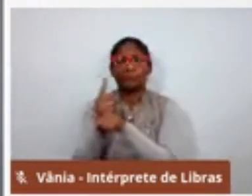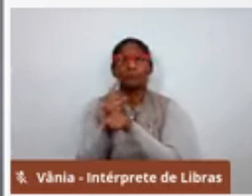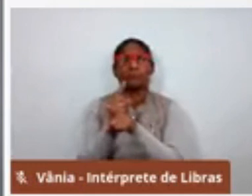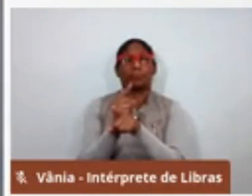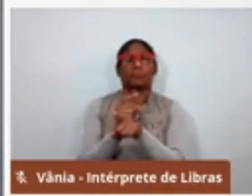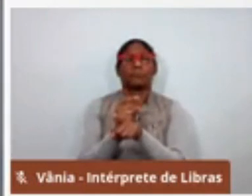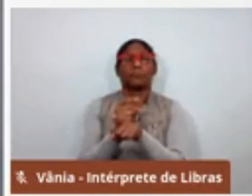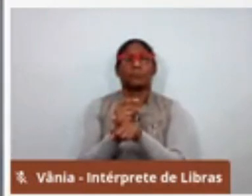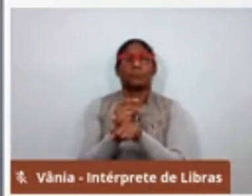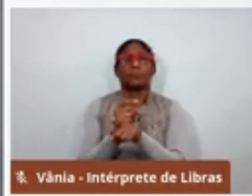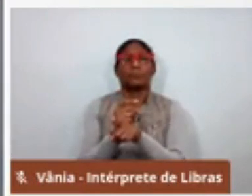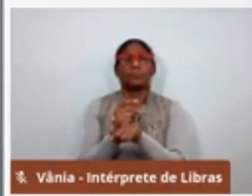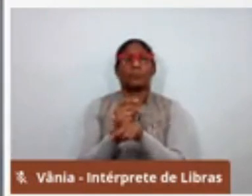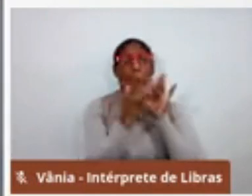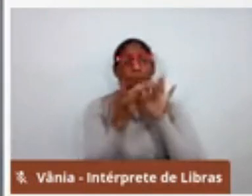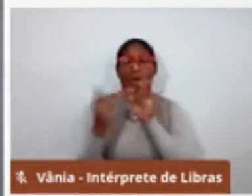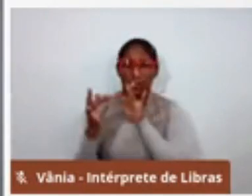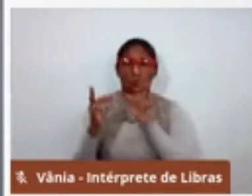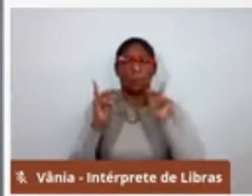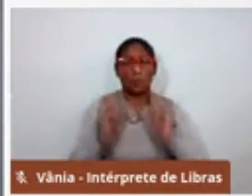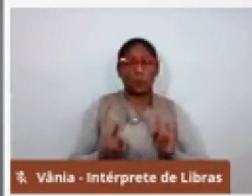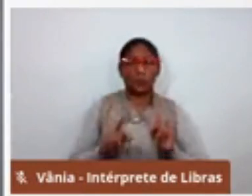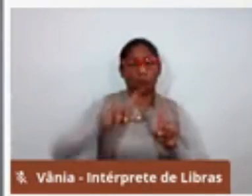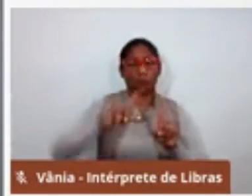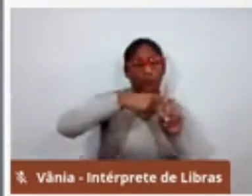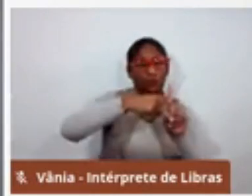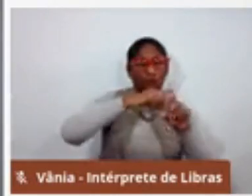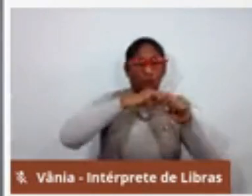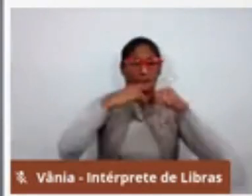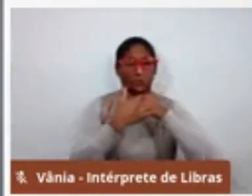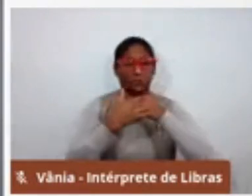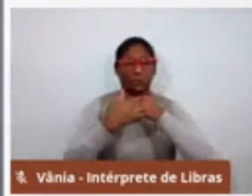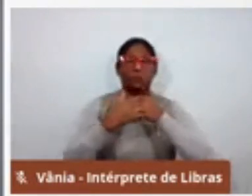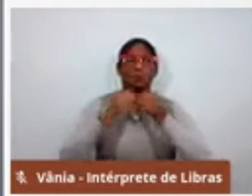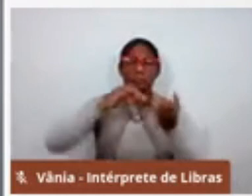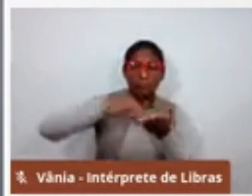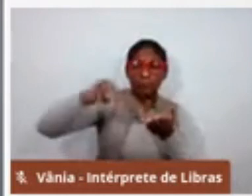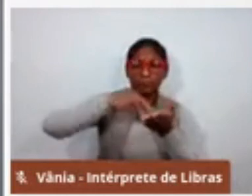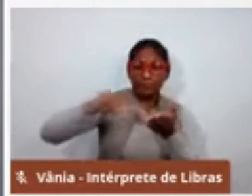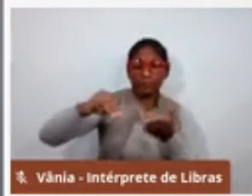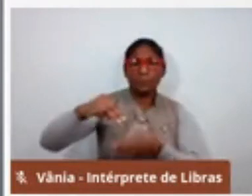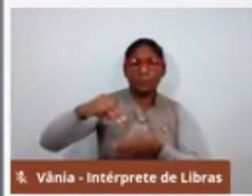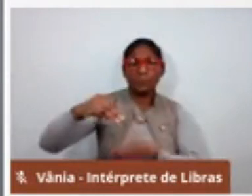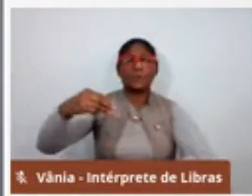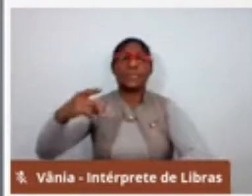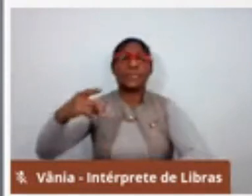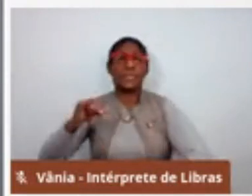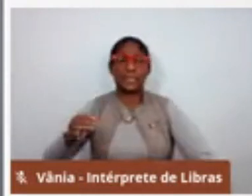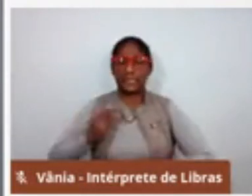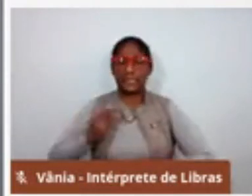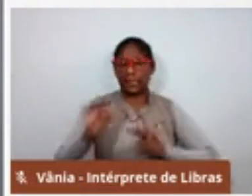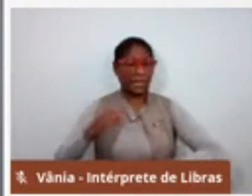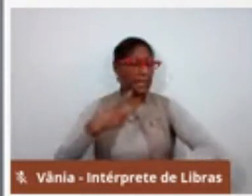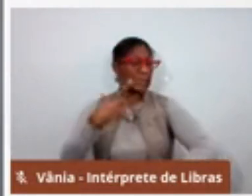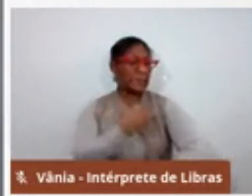o rastreamento dos contatos de pessoas positivas a partir do anúncio da ampliação dos testes por parte do governo do Estado? Em Porto Alegre, a Prefeitura anunciou o rastreamento